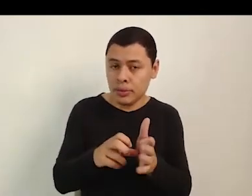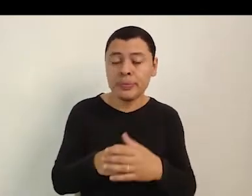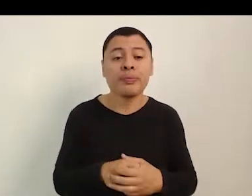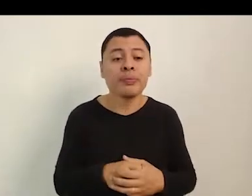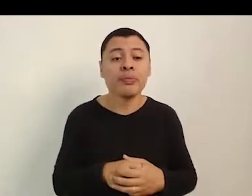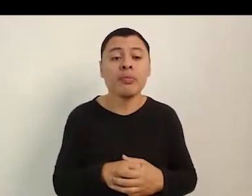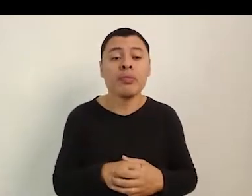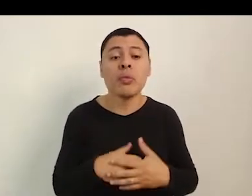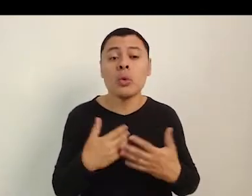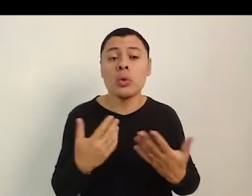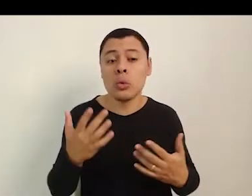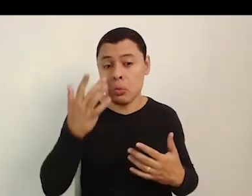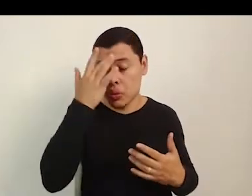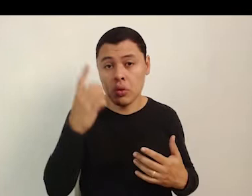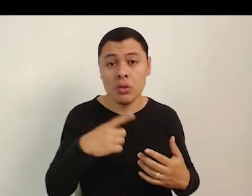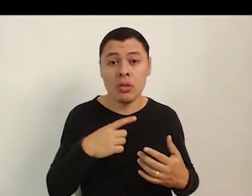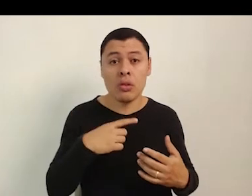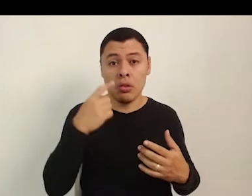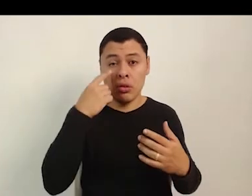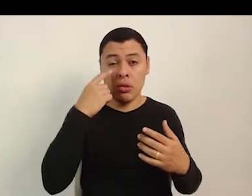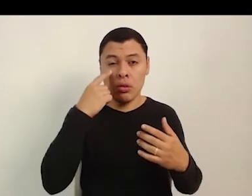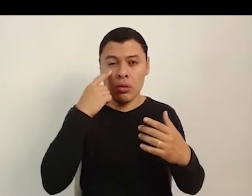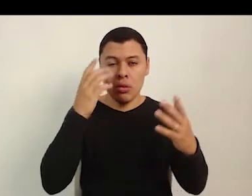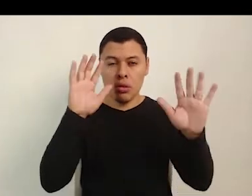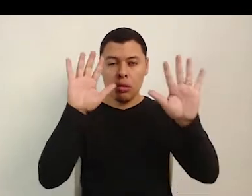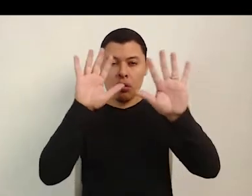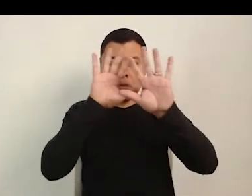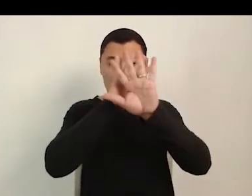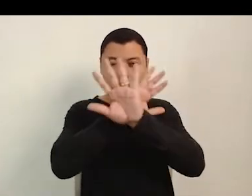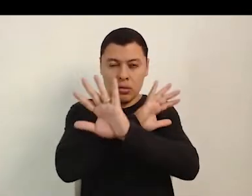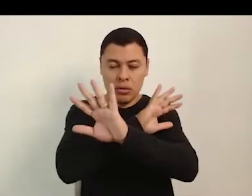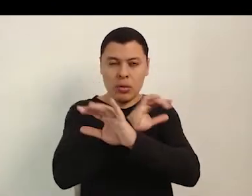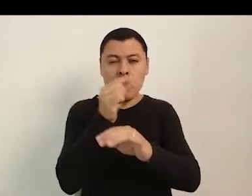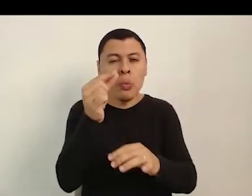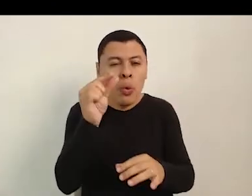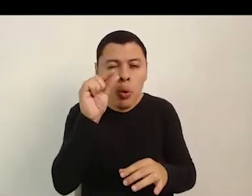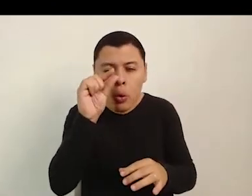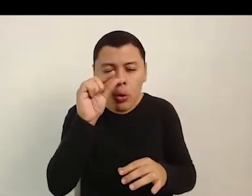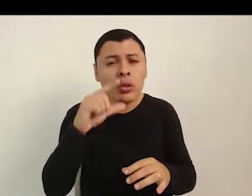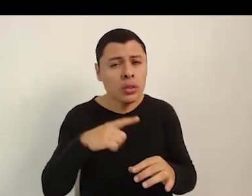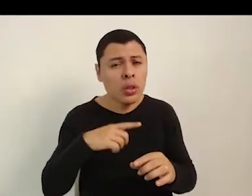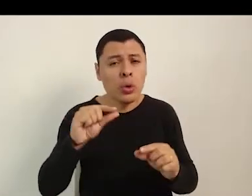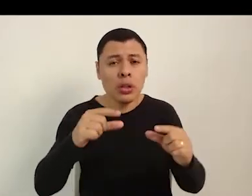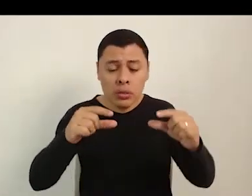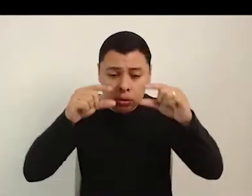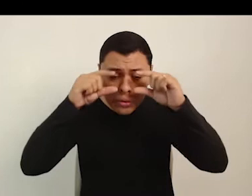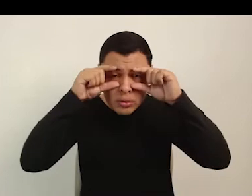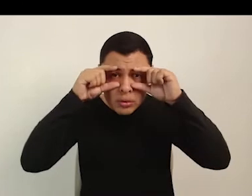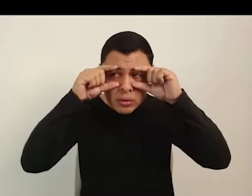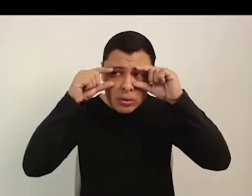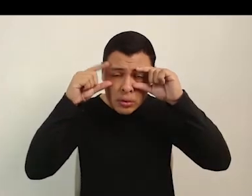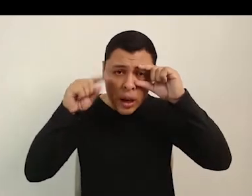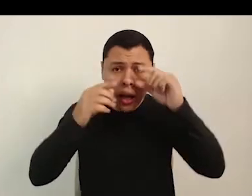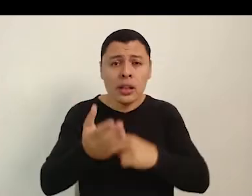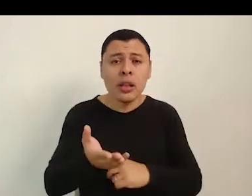pessoa, por exemplo, que tem miopia, que seja pouco, né? Ela utiliza também uma tecnologia assistiva, o óculos. Por quê? O óculos